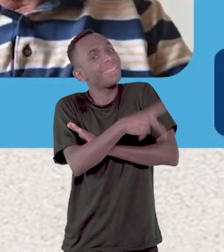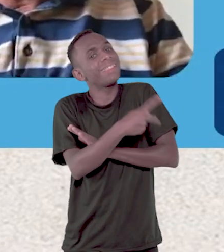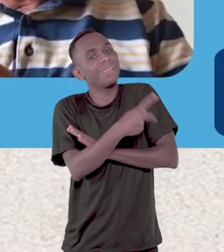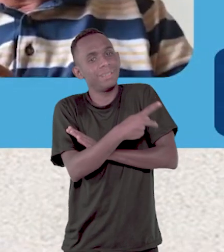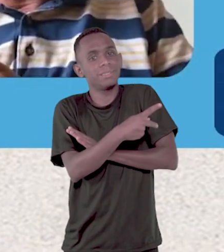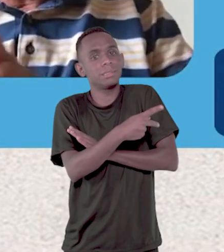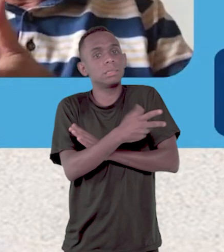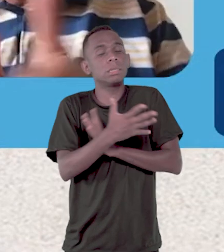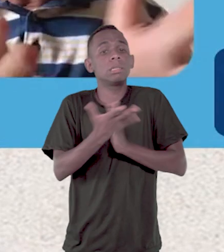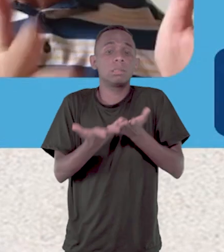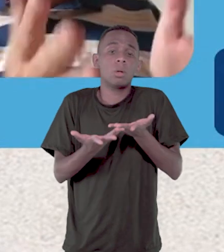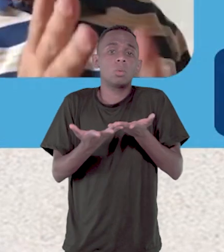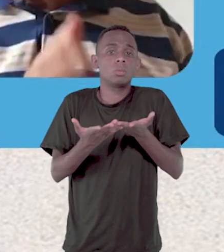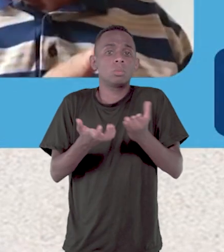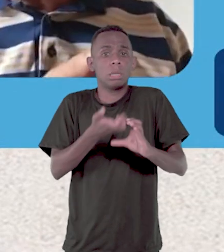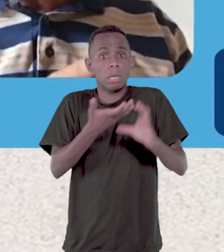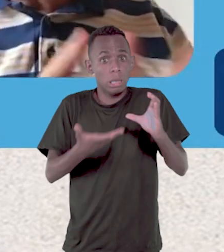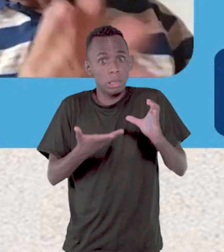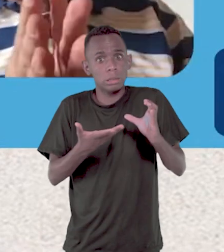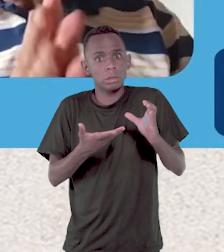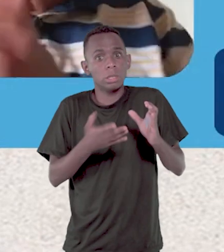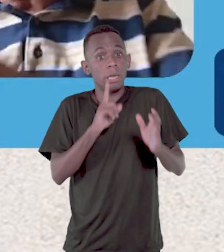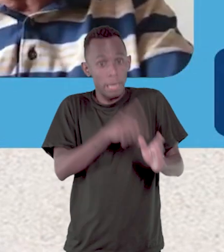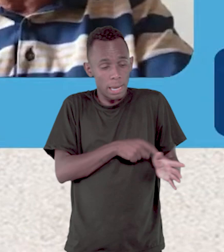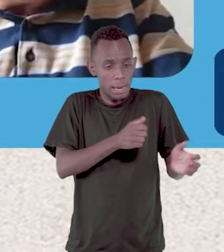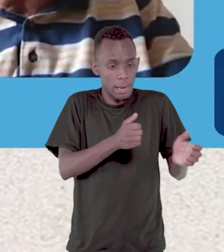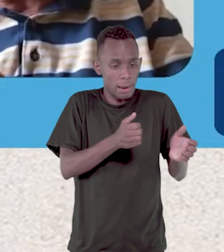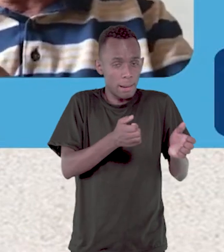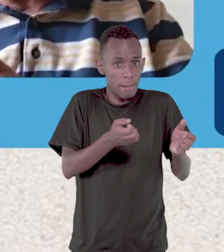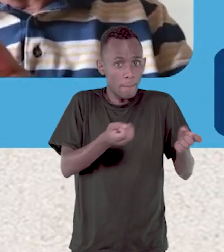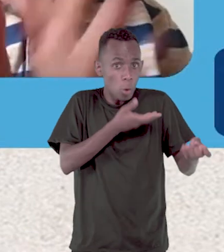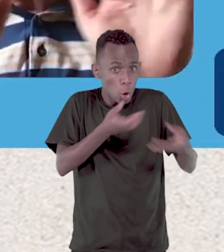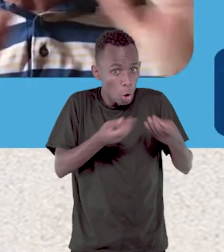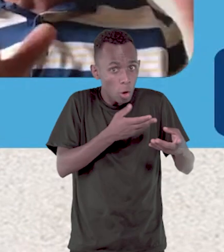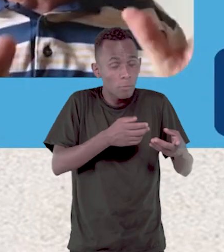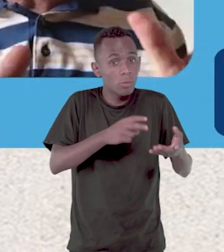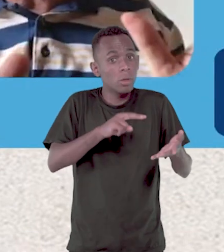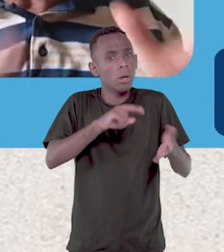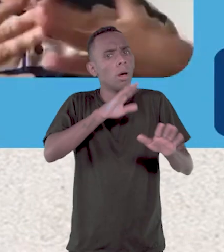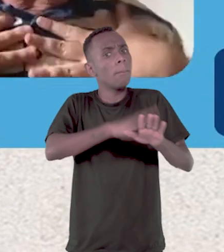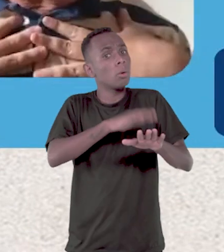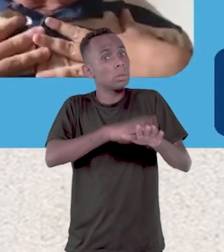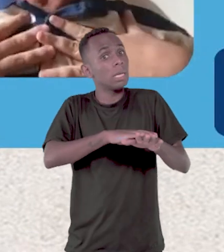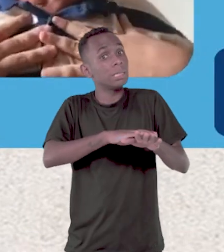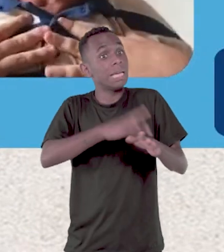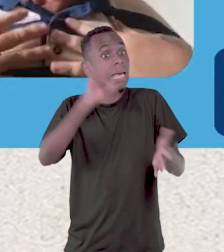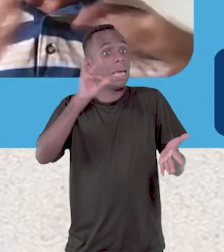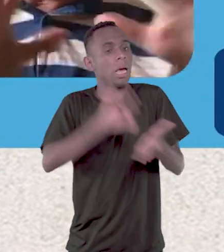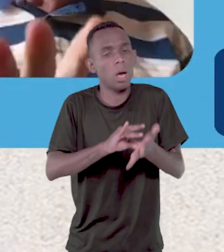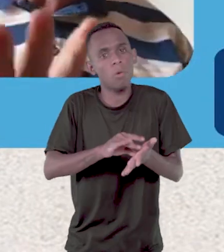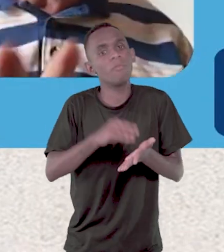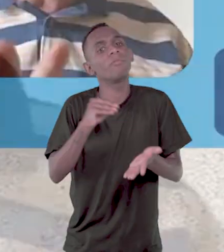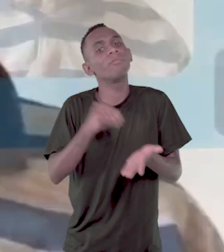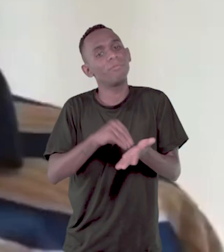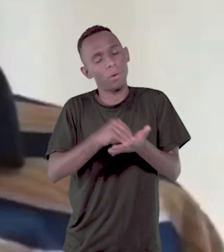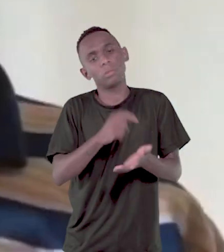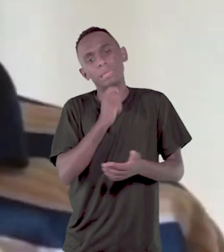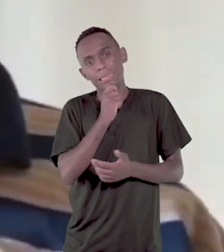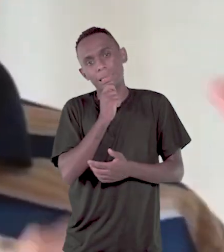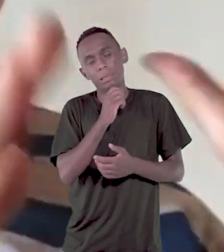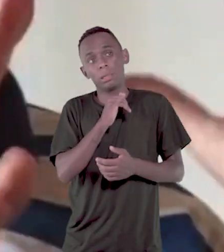sua maneira. Né? O fato de ser moderno não significa ser modernista. São duas coisas diferentes, eu acho. São duas coisas